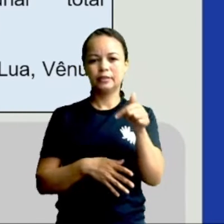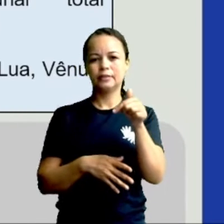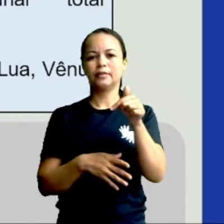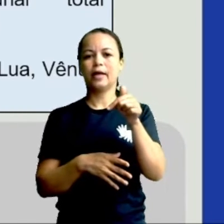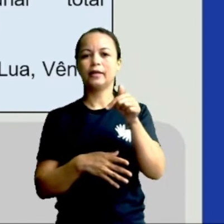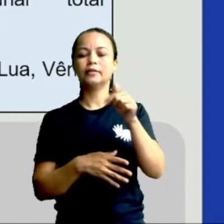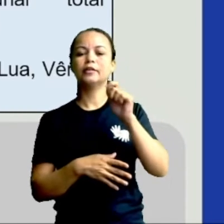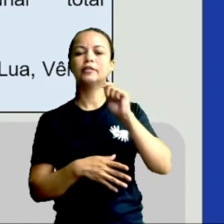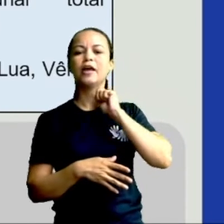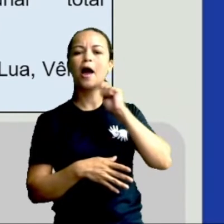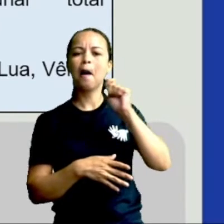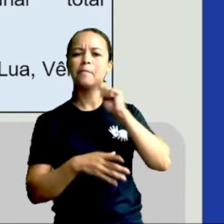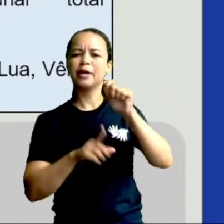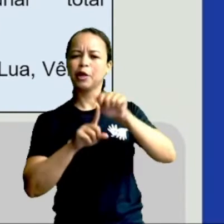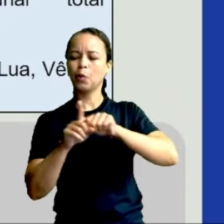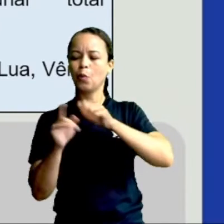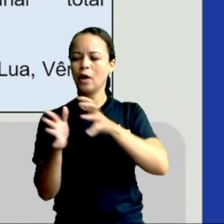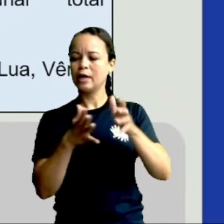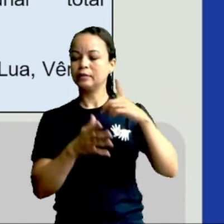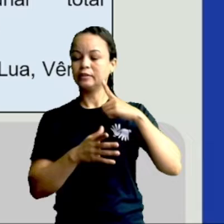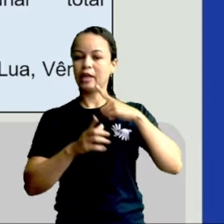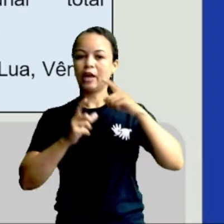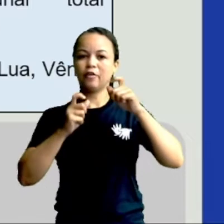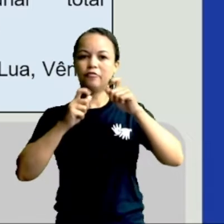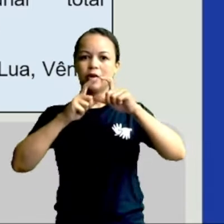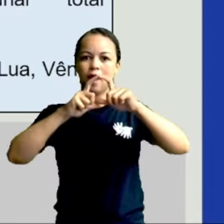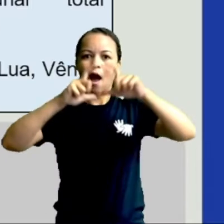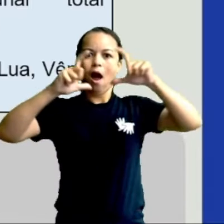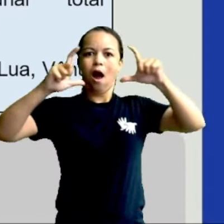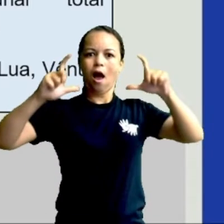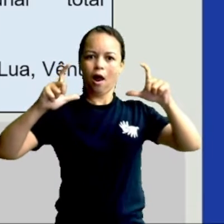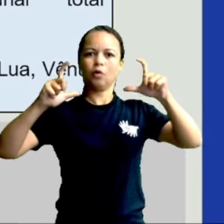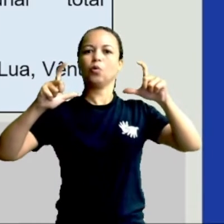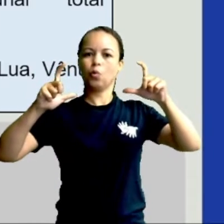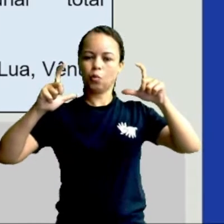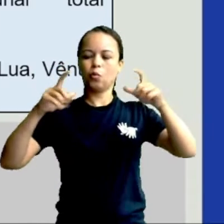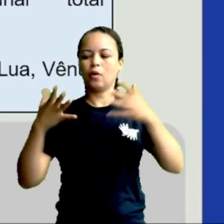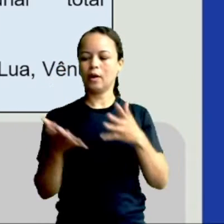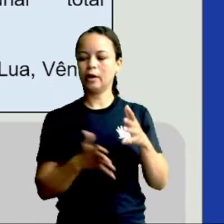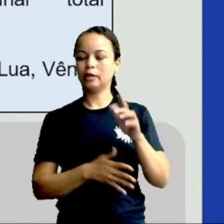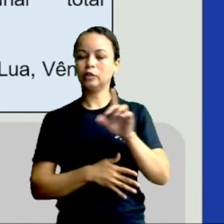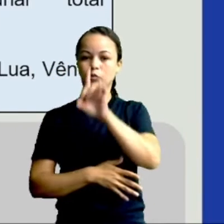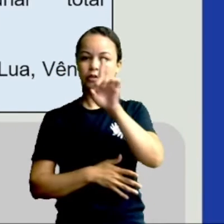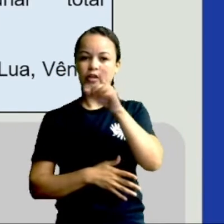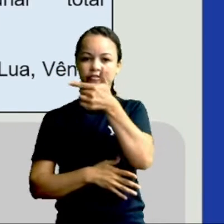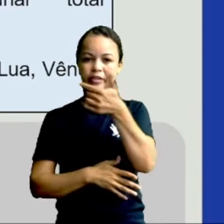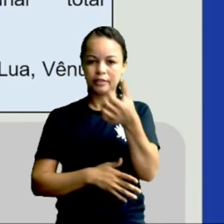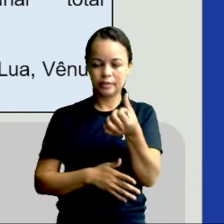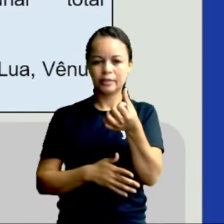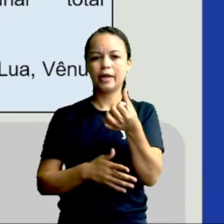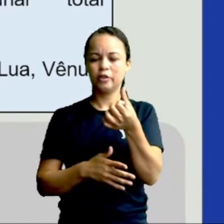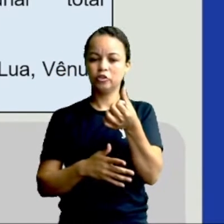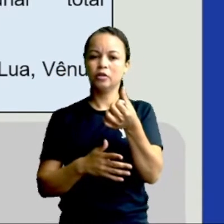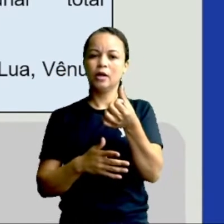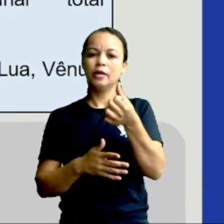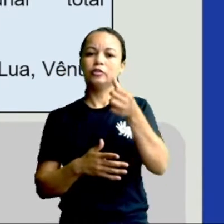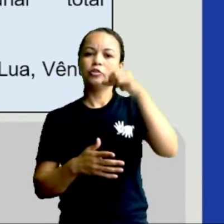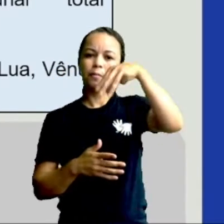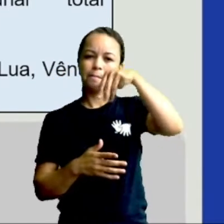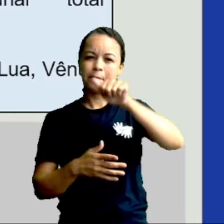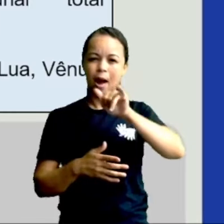a superlua. A gente pode ver também que 5 e 6 de maio teve uma chuva de